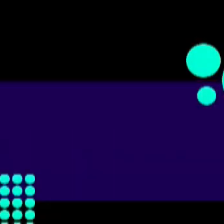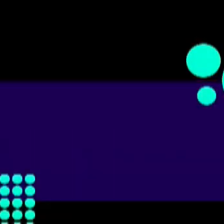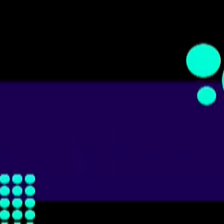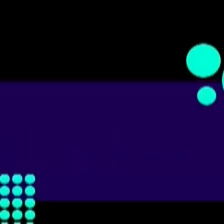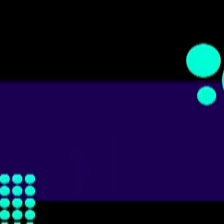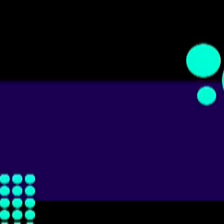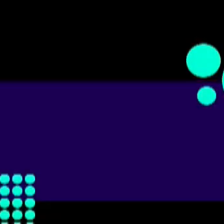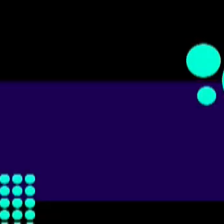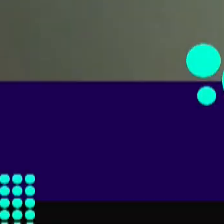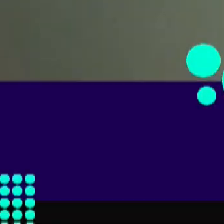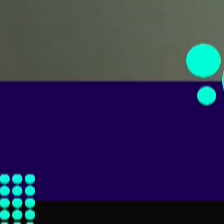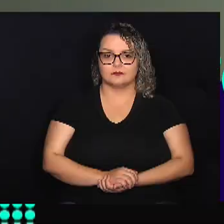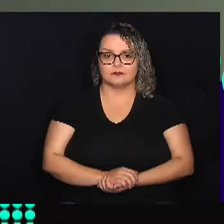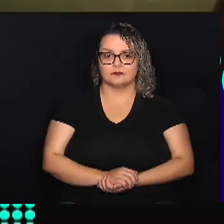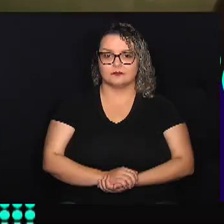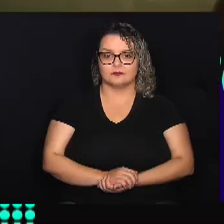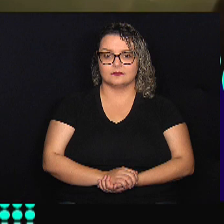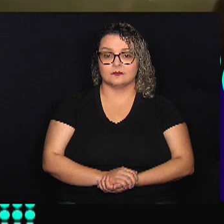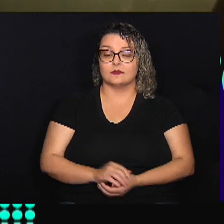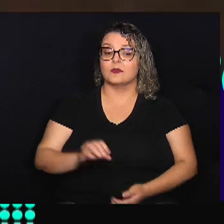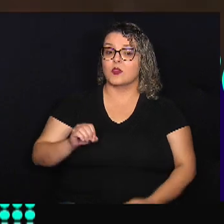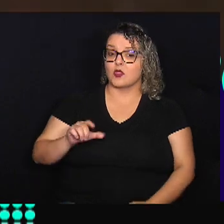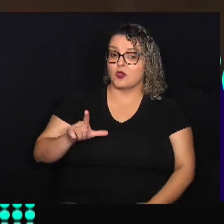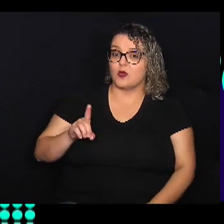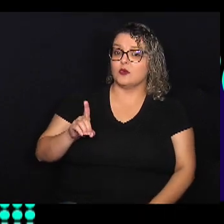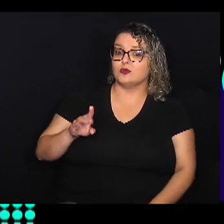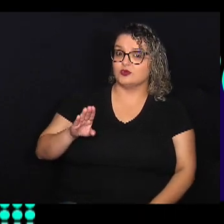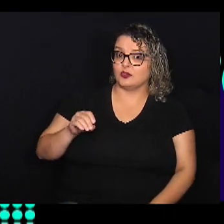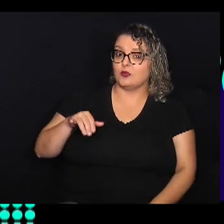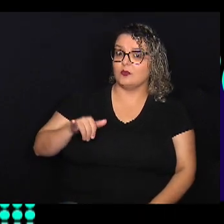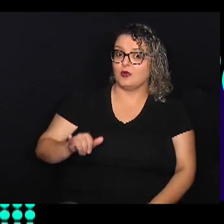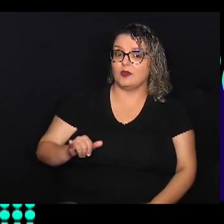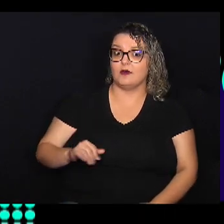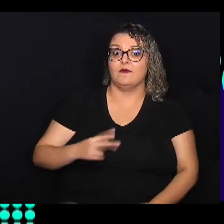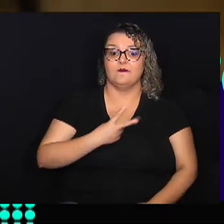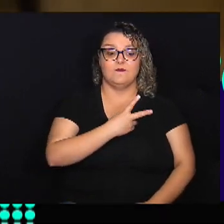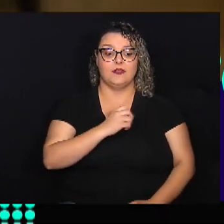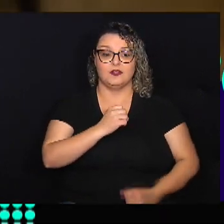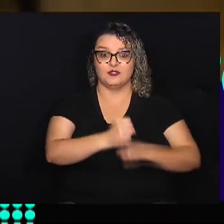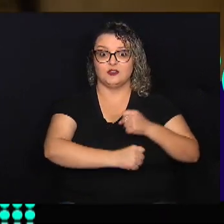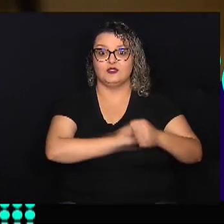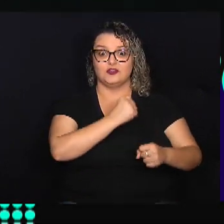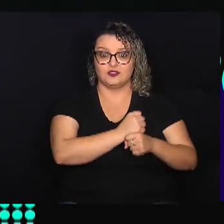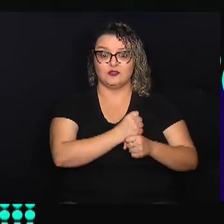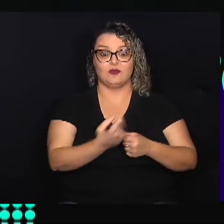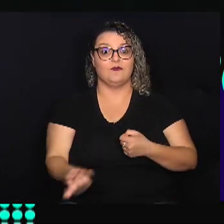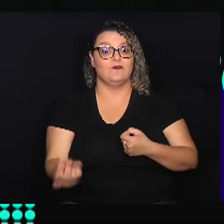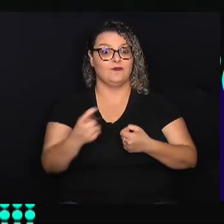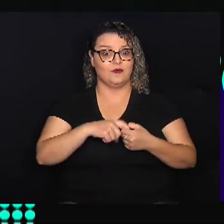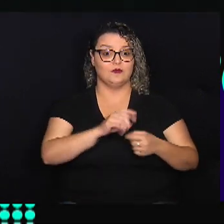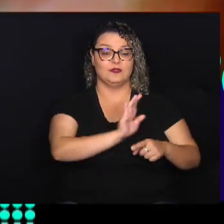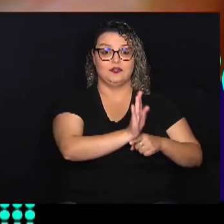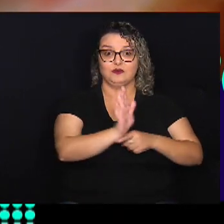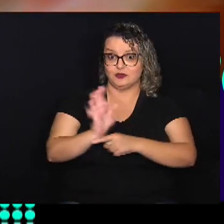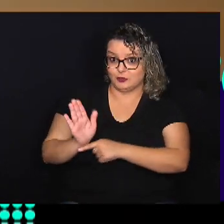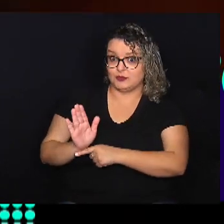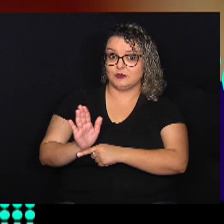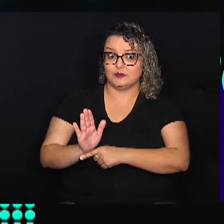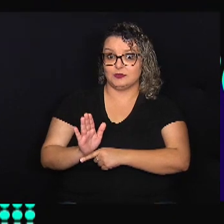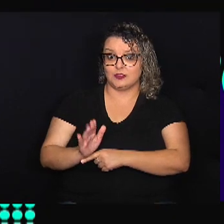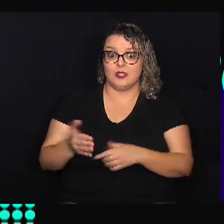Old Boy, lançado em 2003, celebra 20 anos de lançamento, retornando aos cinemas, na